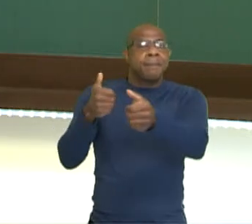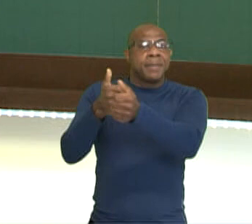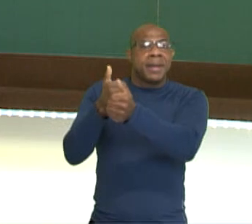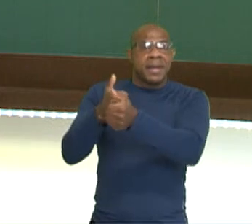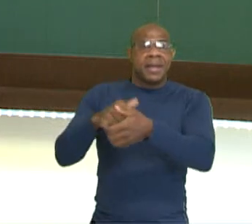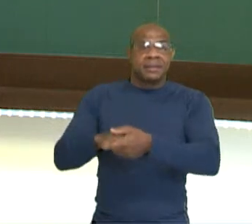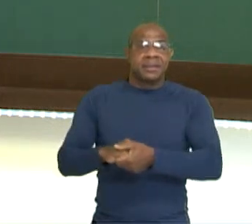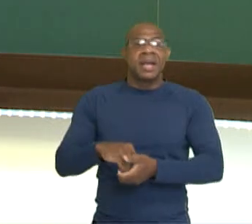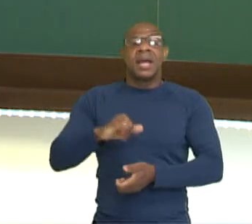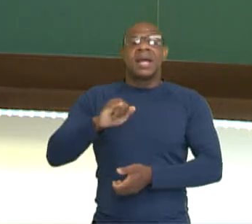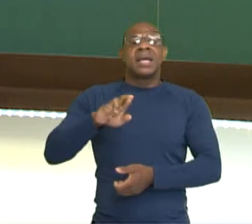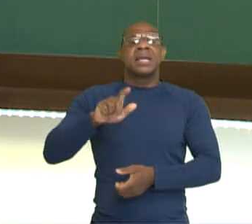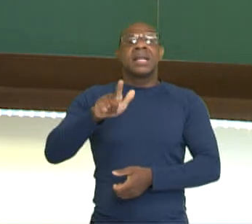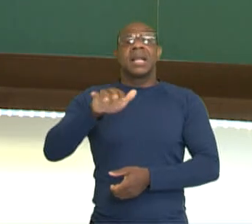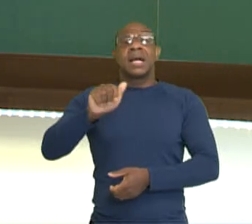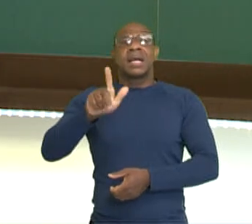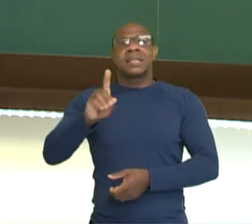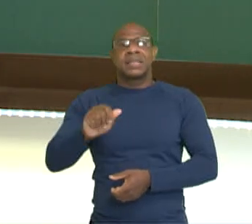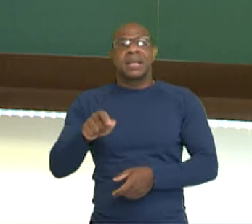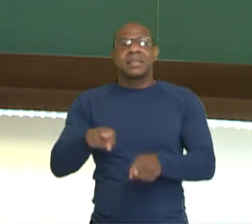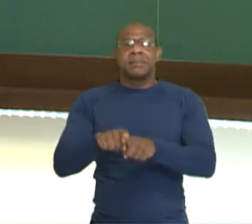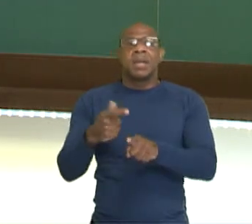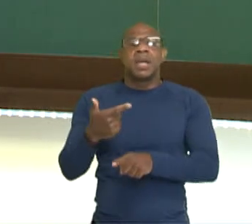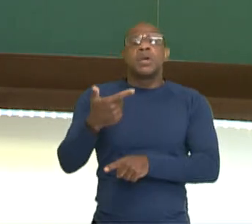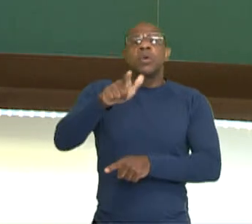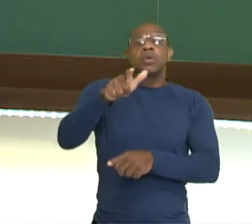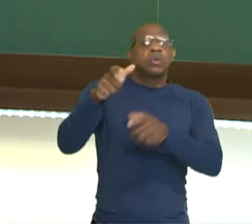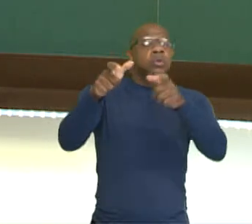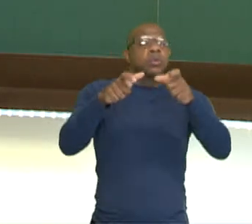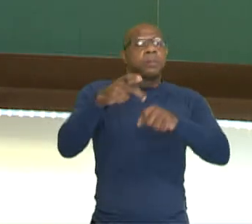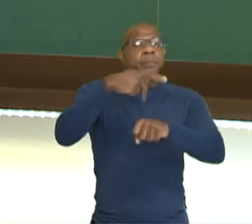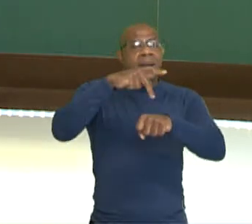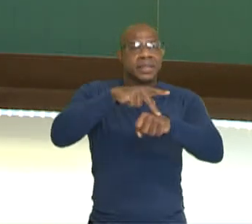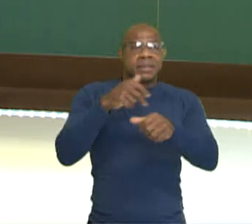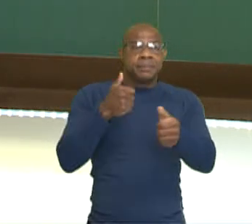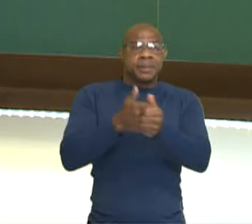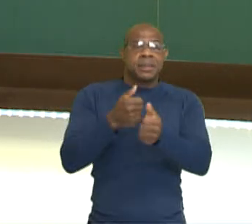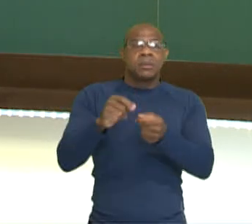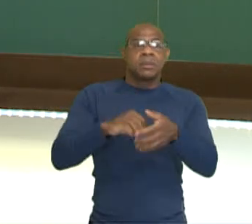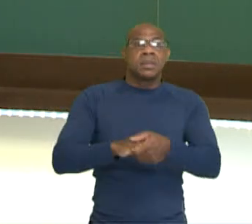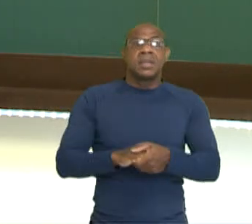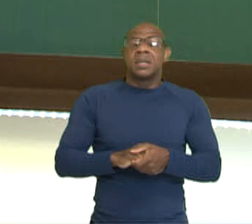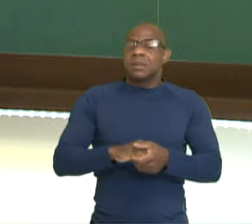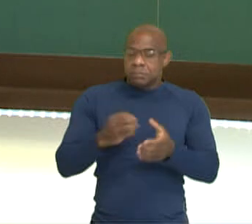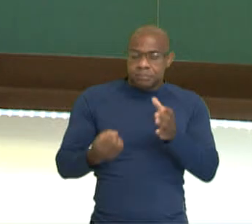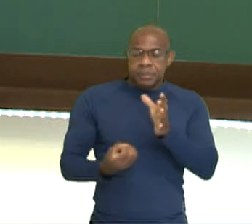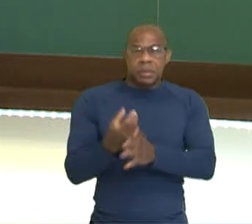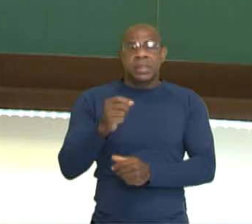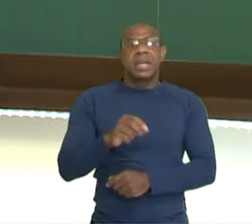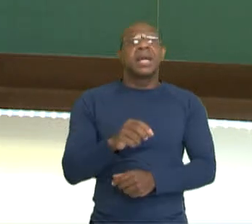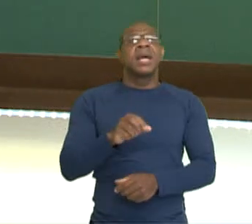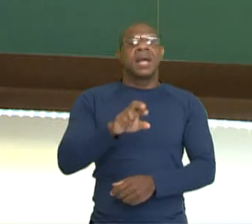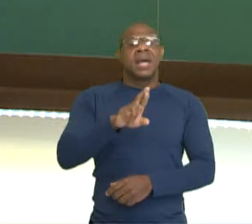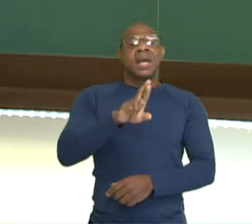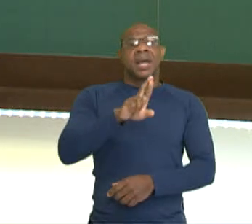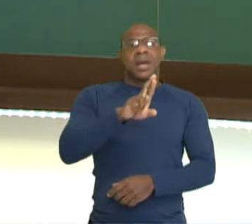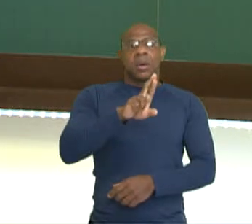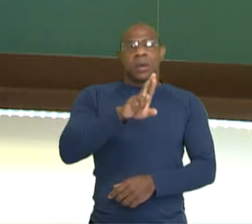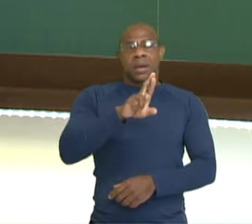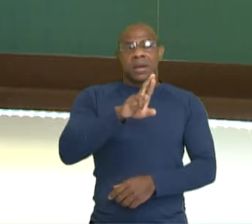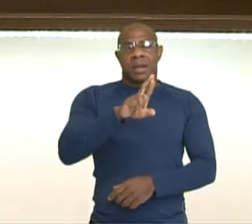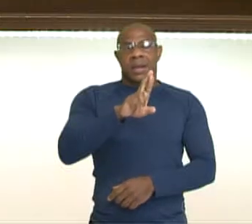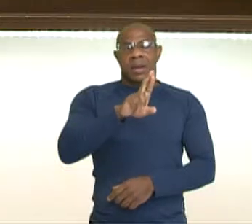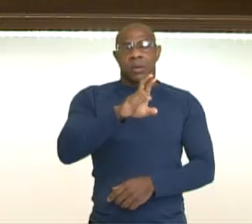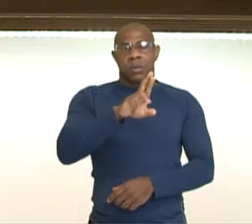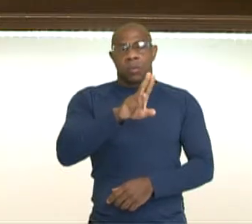primeiramente na Irlanda e depois em outras áreas mais distantes, configurando o chamado Reino Unido da Grã-Bretanha. Além disso, ainda temos